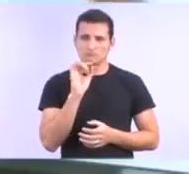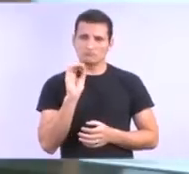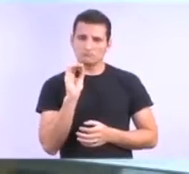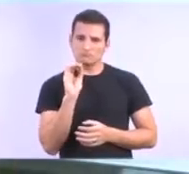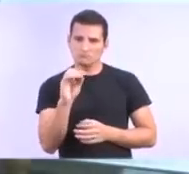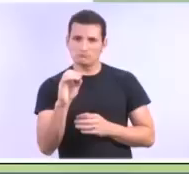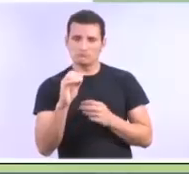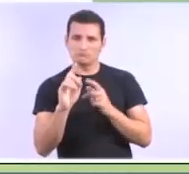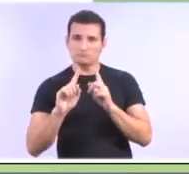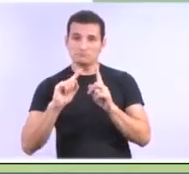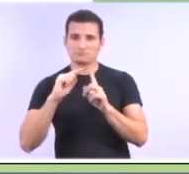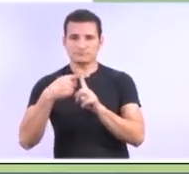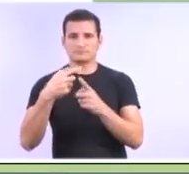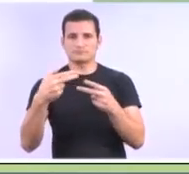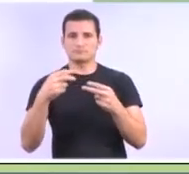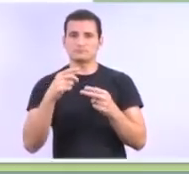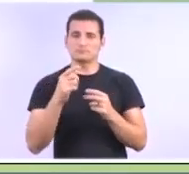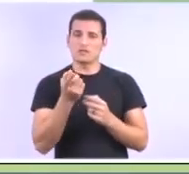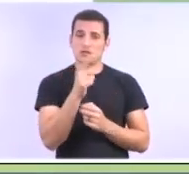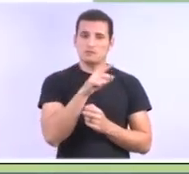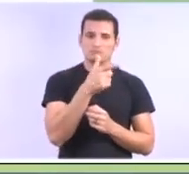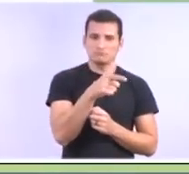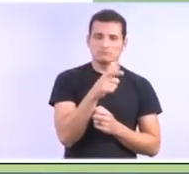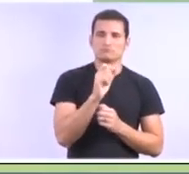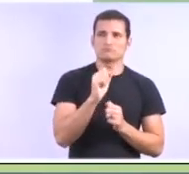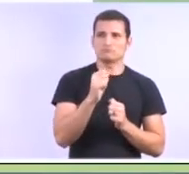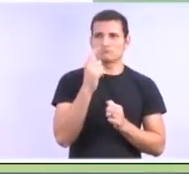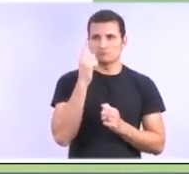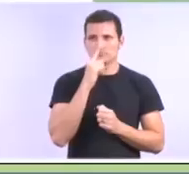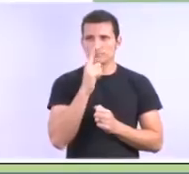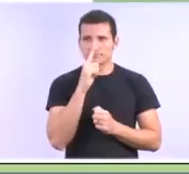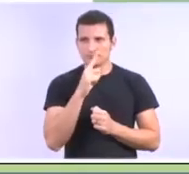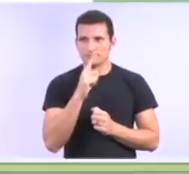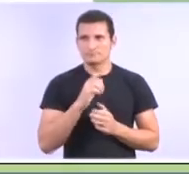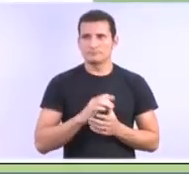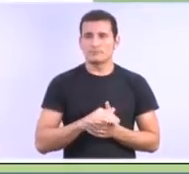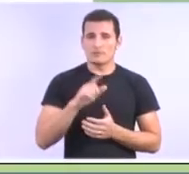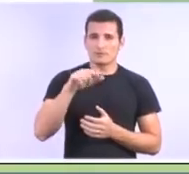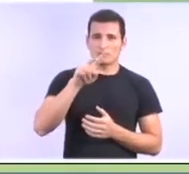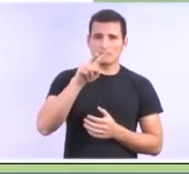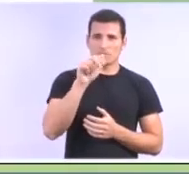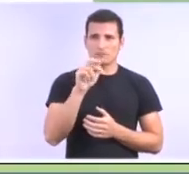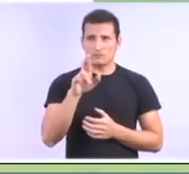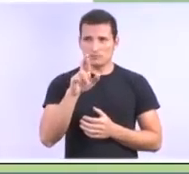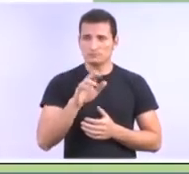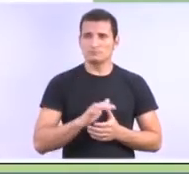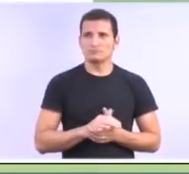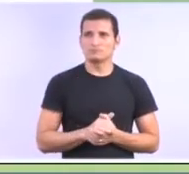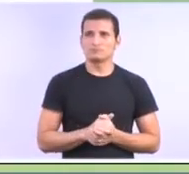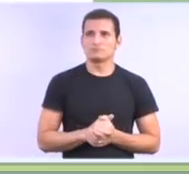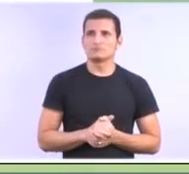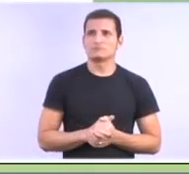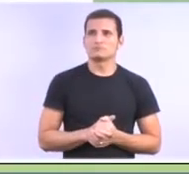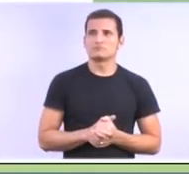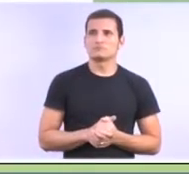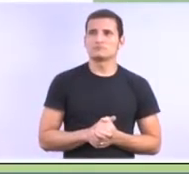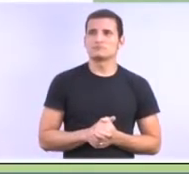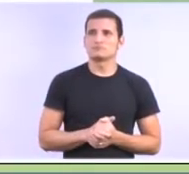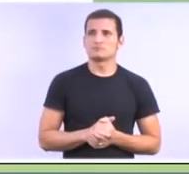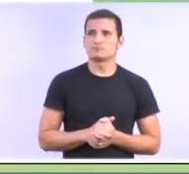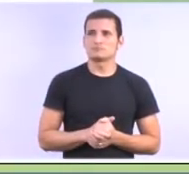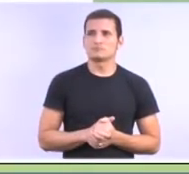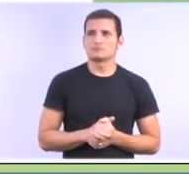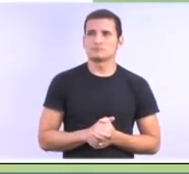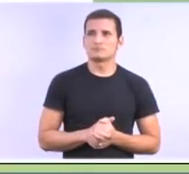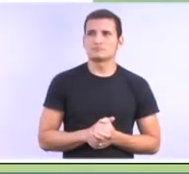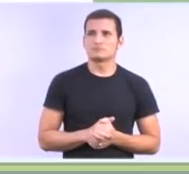claro. E são variáveis, né? Vamos apagar um pouquinho aqui, vamos tentar apagar. Tecnologia é muito legal,